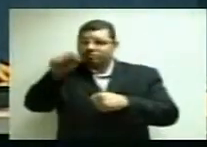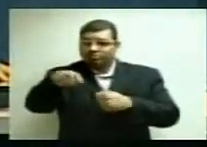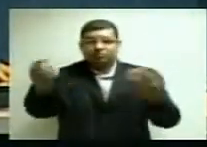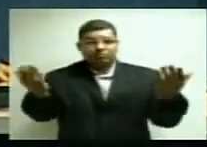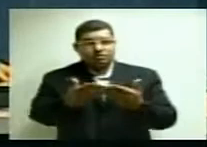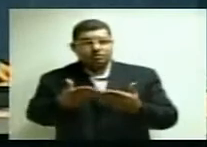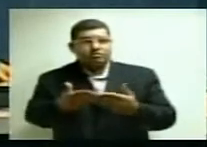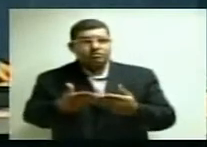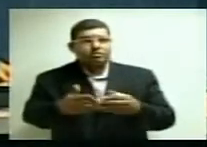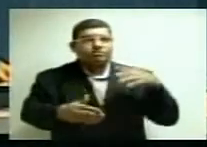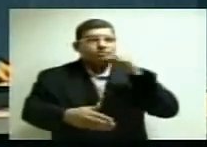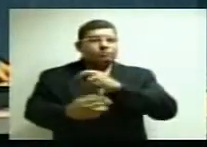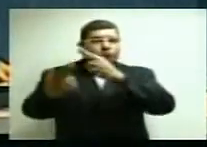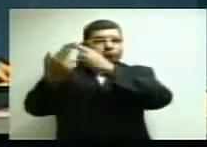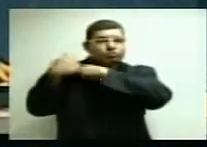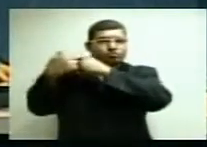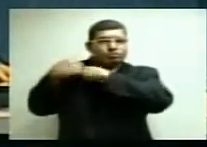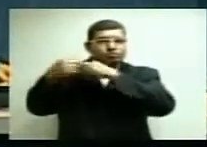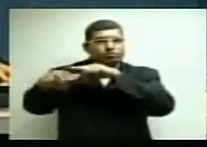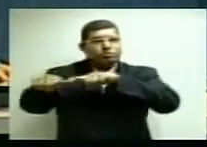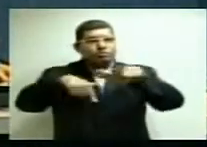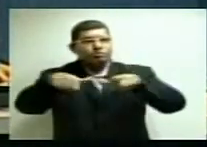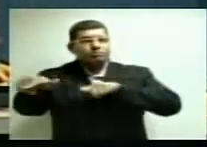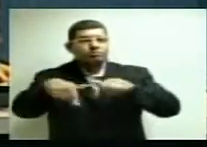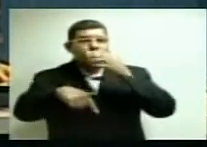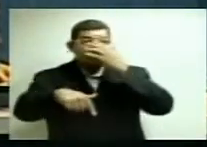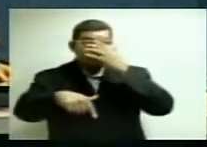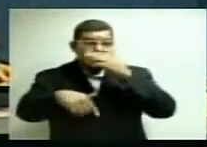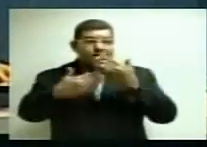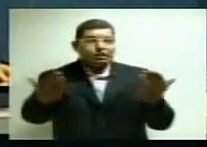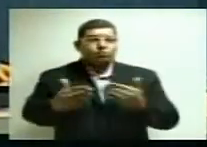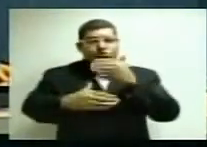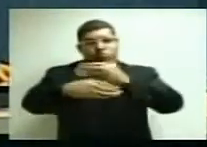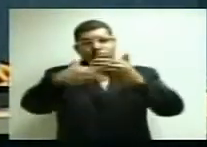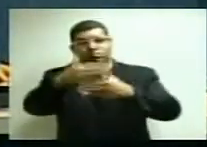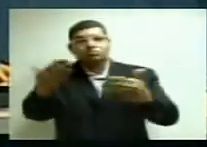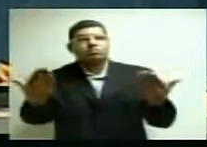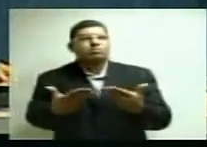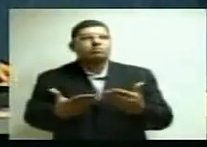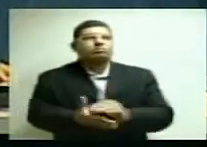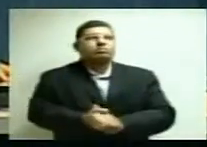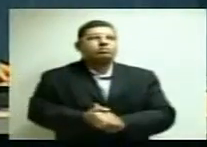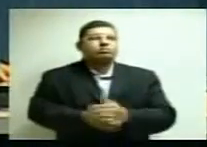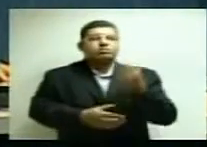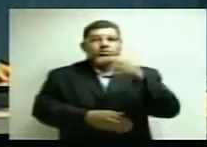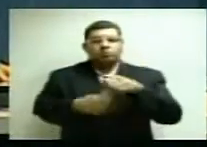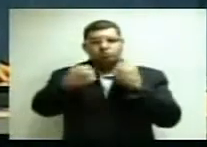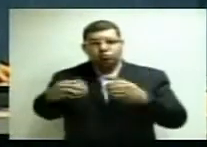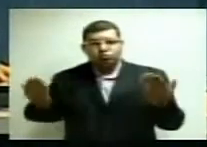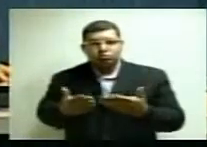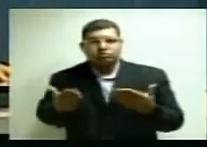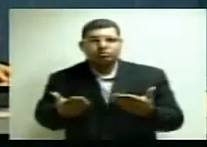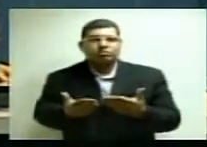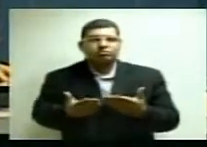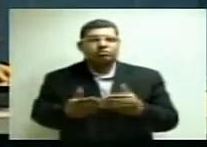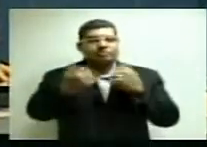ser corresponsáveis no trato dessa matéria. Obras de infraestrutura